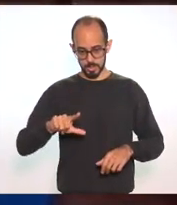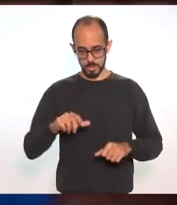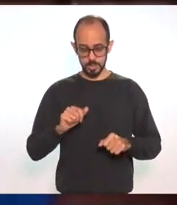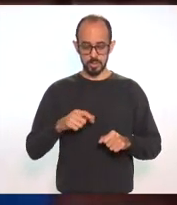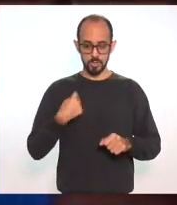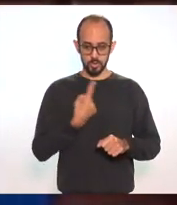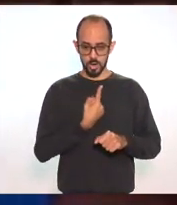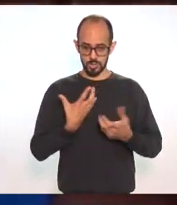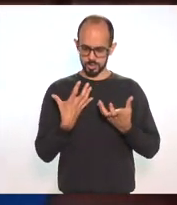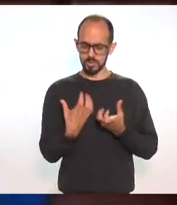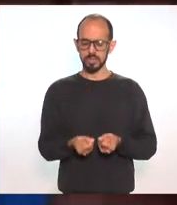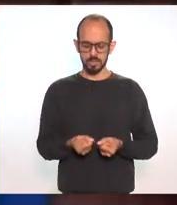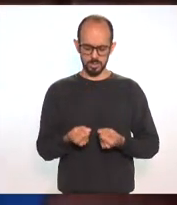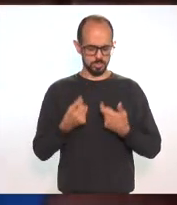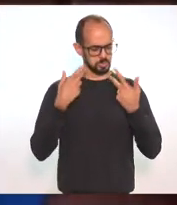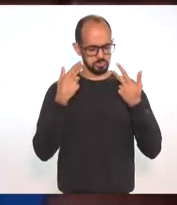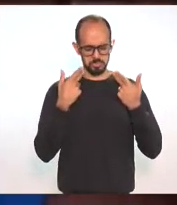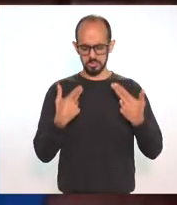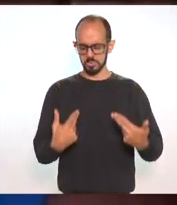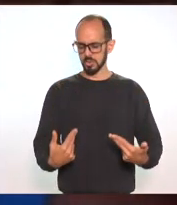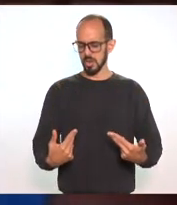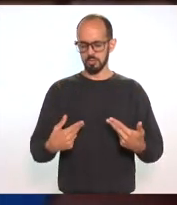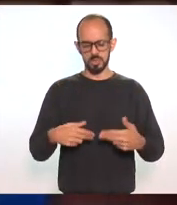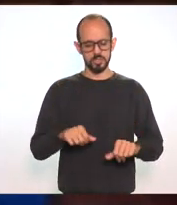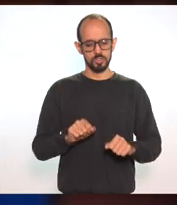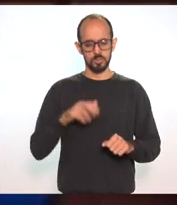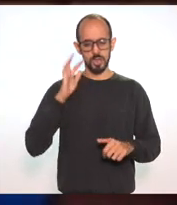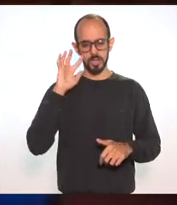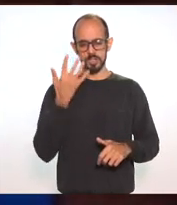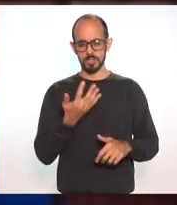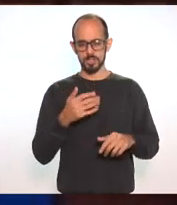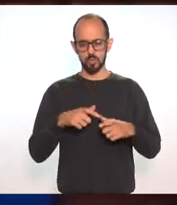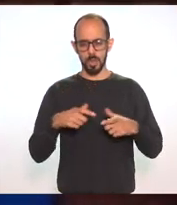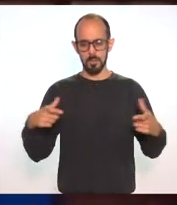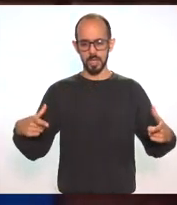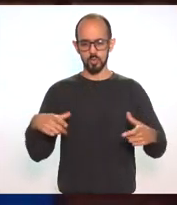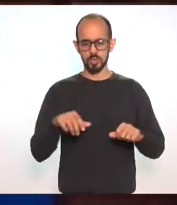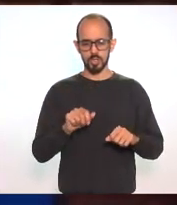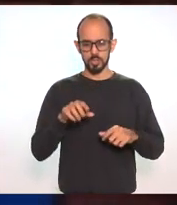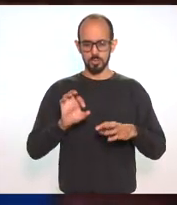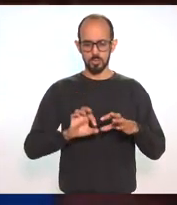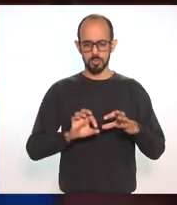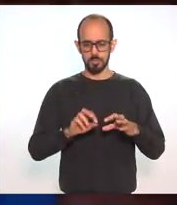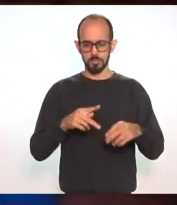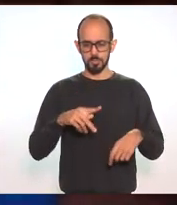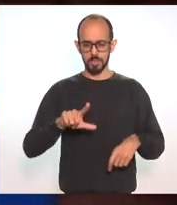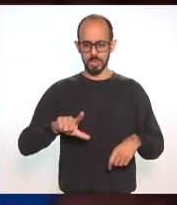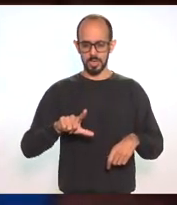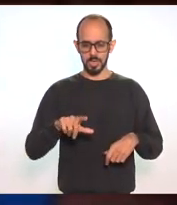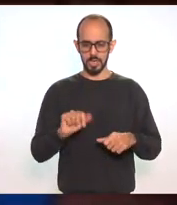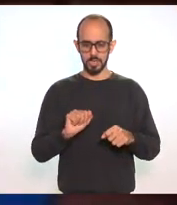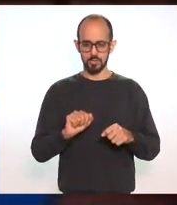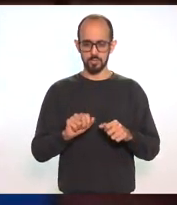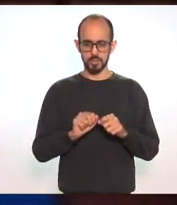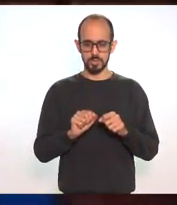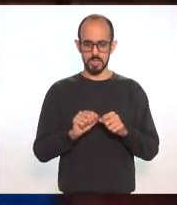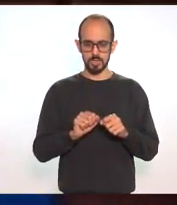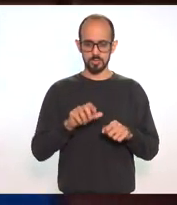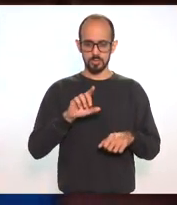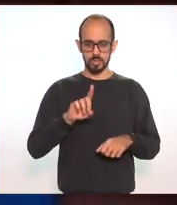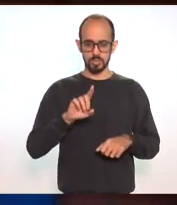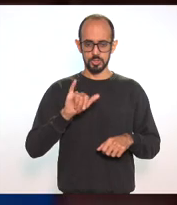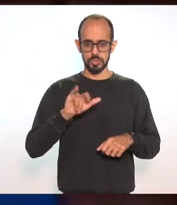né, tranquilamente pela decisão da maioria de que o projeto fosse baixado em diligência, mas